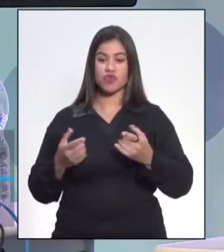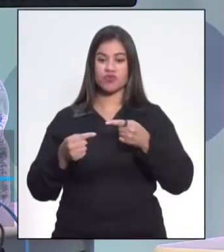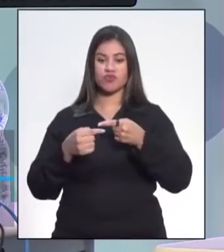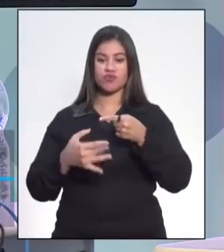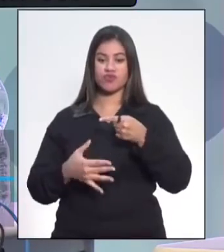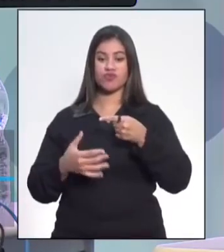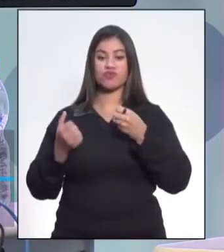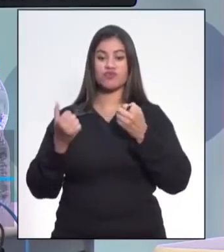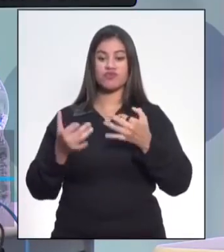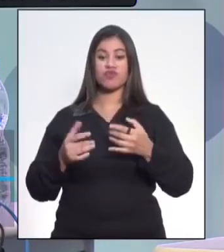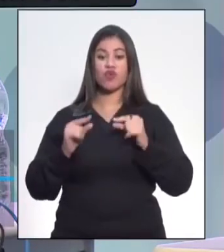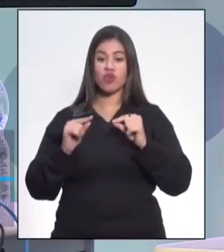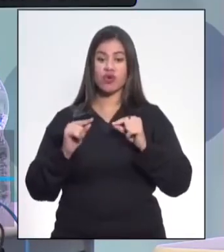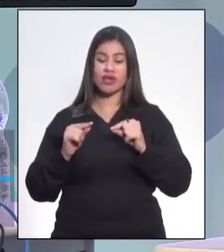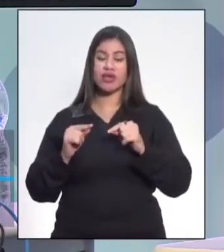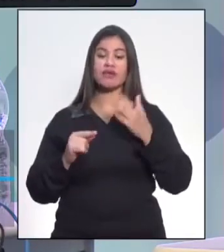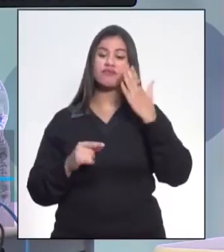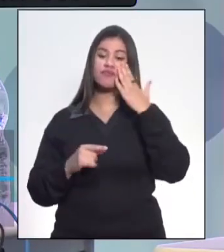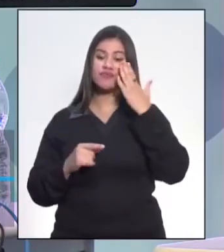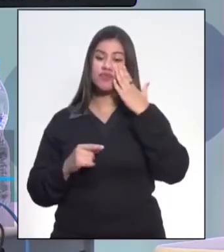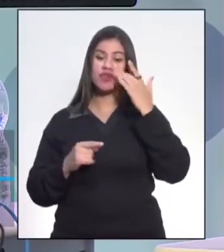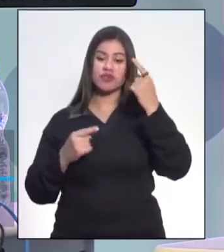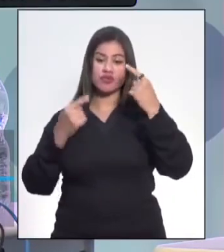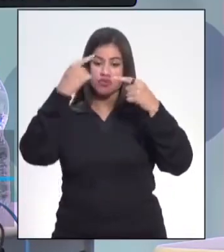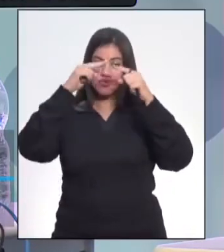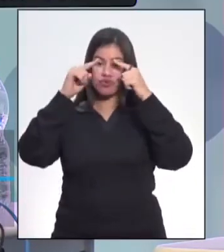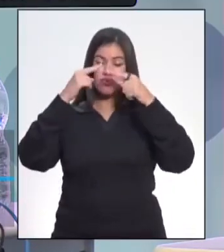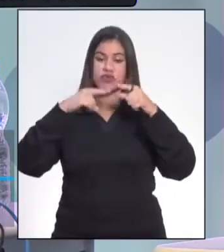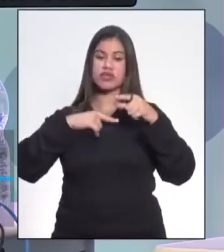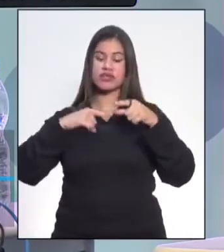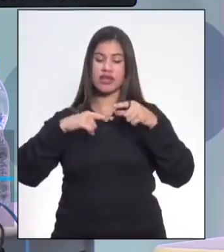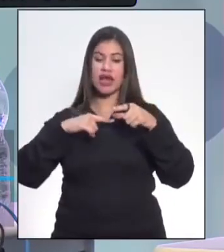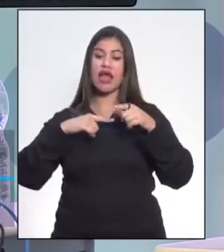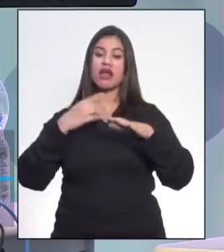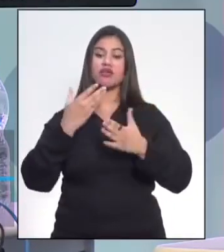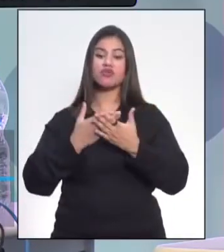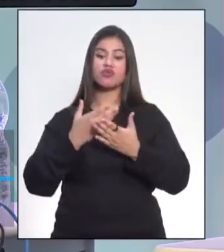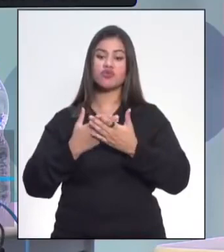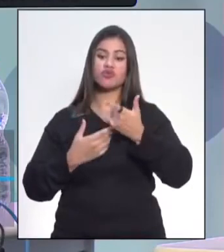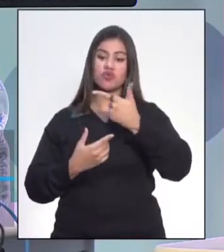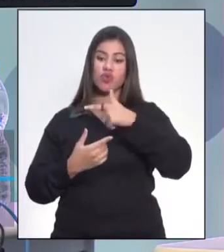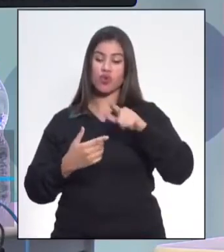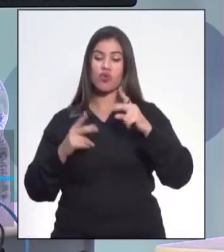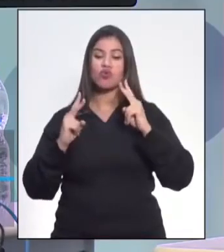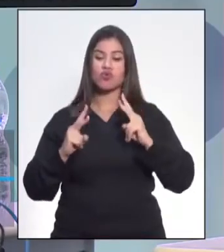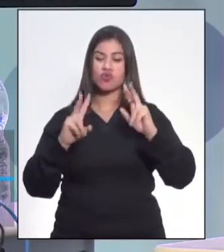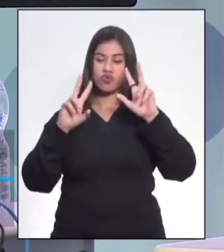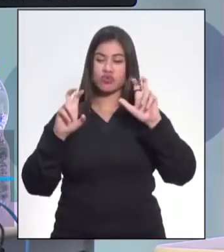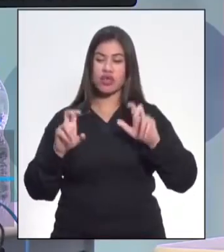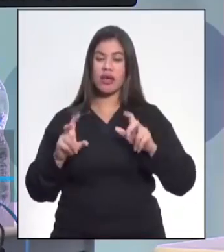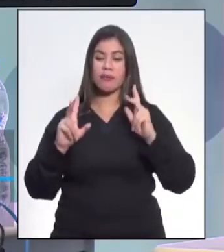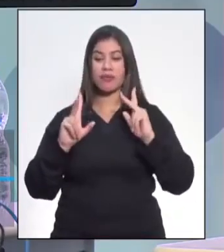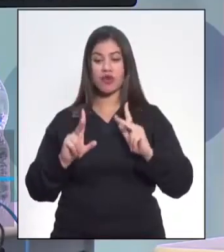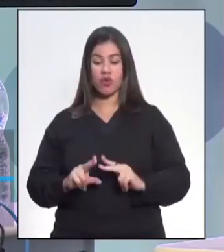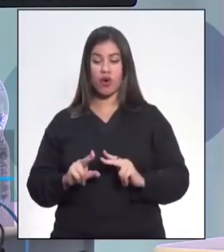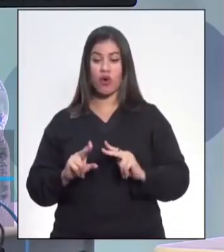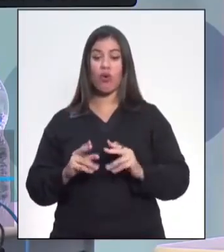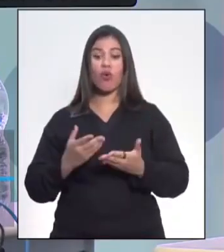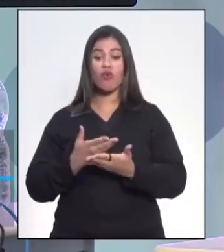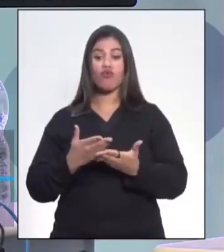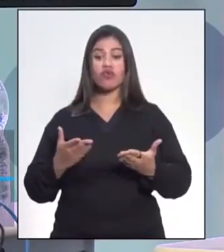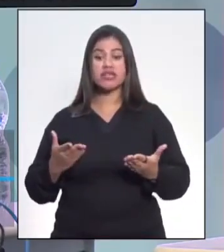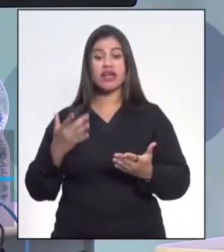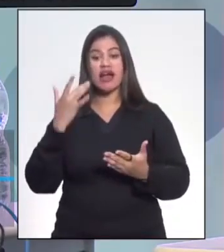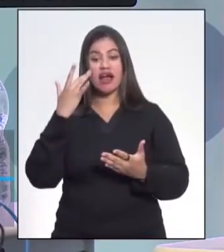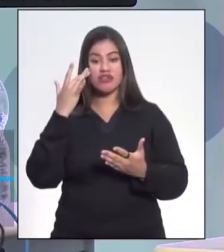chat, né? Eu sei que vai ter algumas dúvidas, mas na próxima aula a gente vai estar continuando com esse tema, tá ok? Mas o que vocês acharam